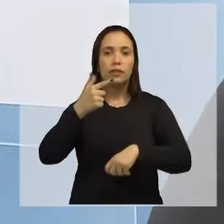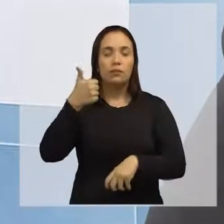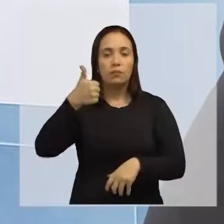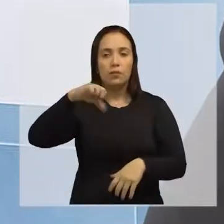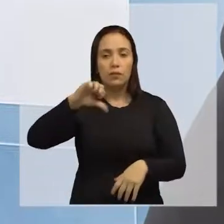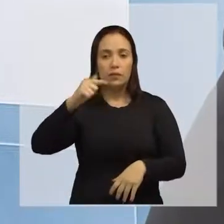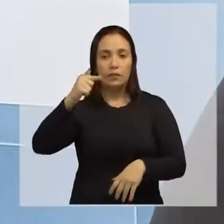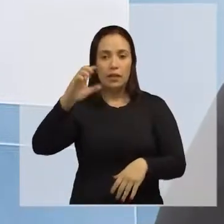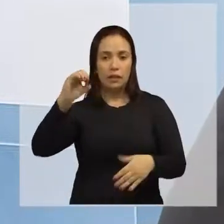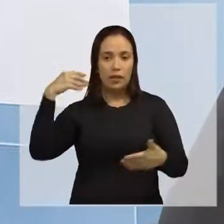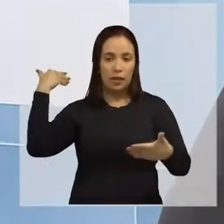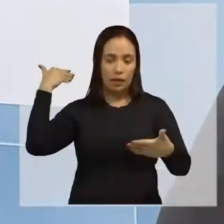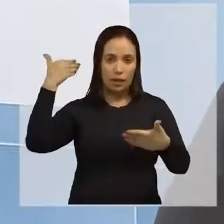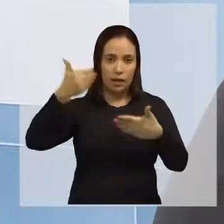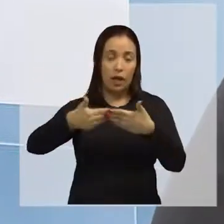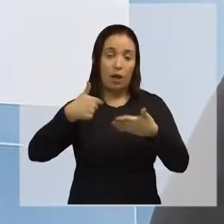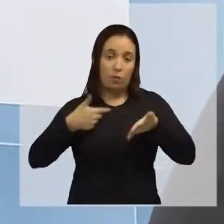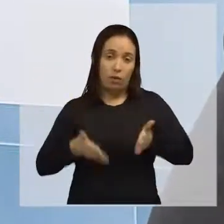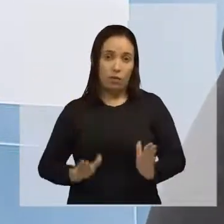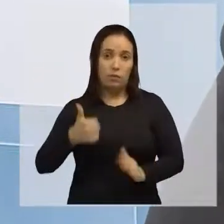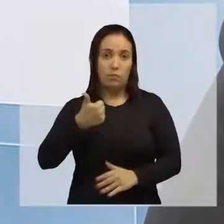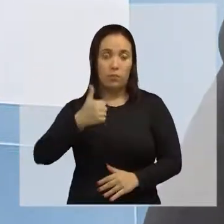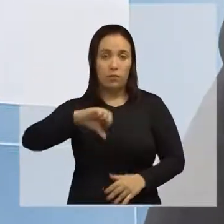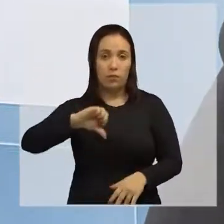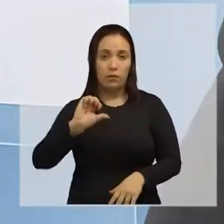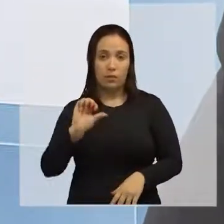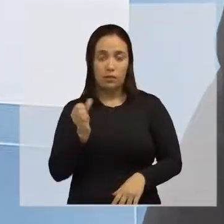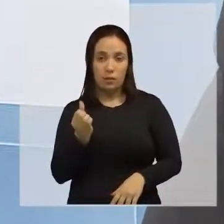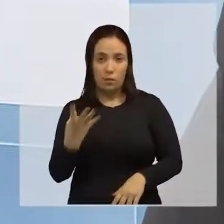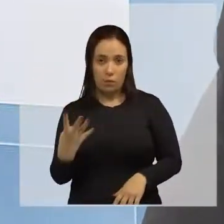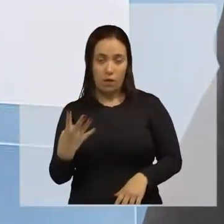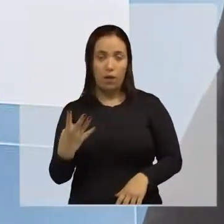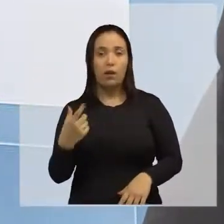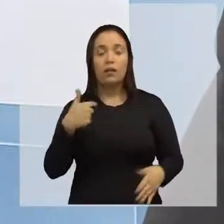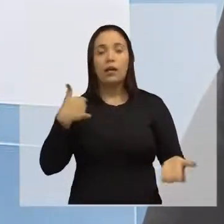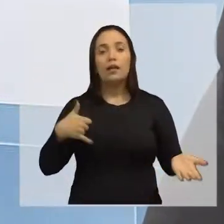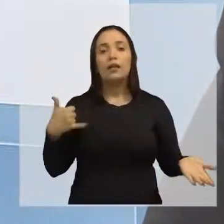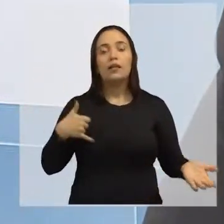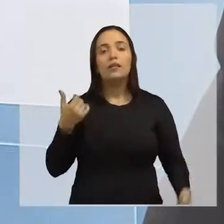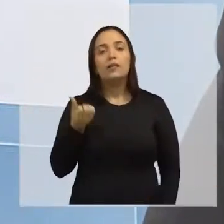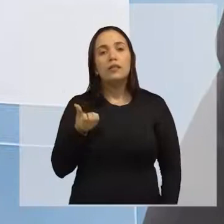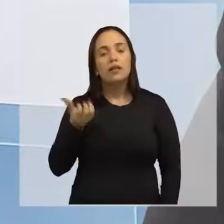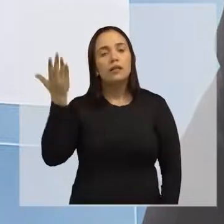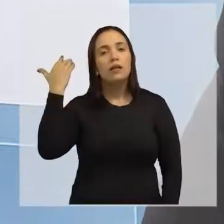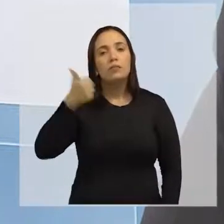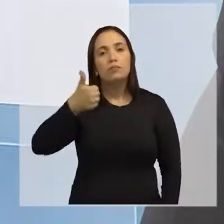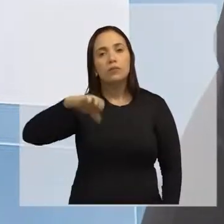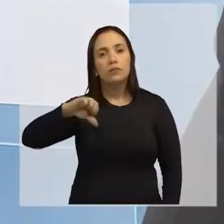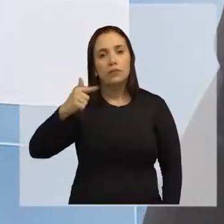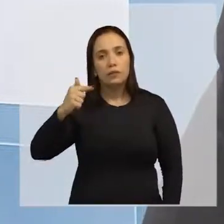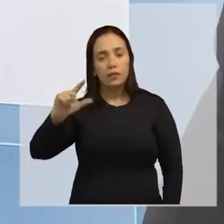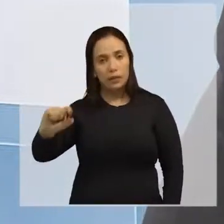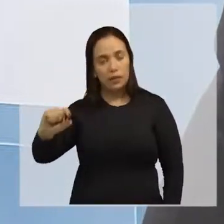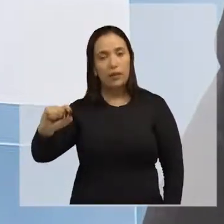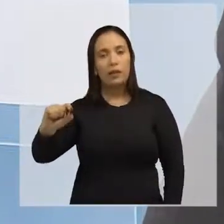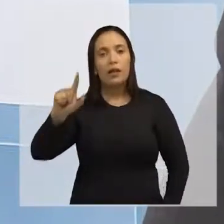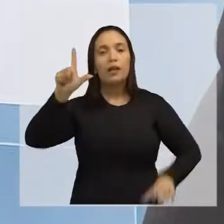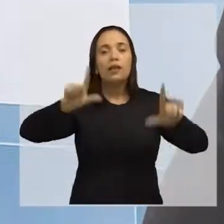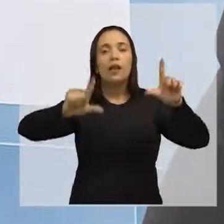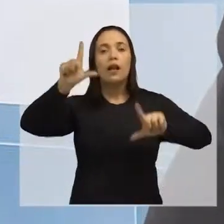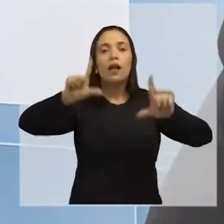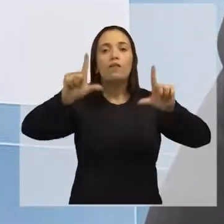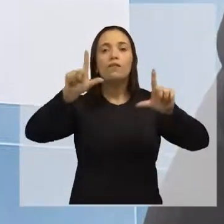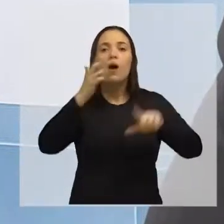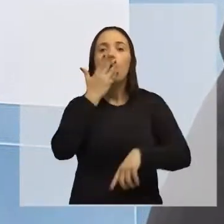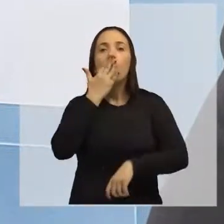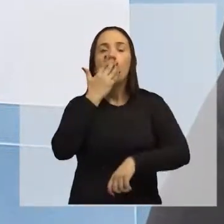para cá, eu nasci em 1964, então na primeira Copa eu tinha 6 anos de idade, Copa de 70, que ainda era na televisão